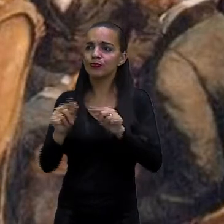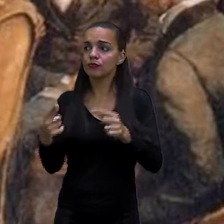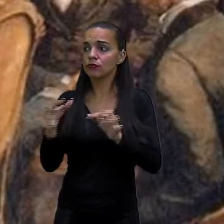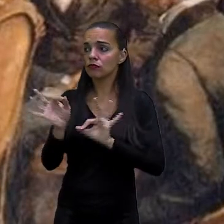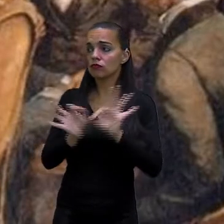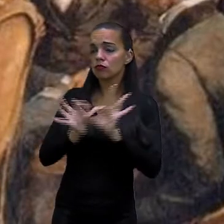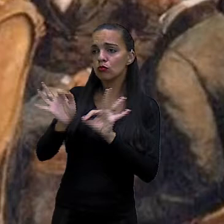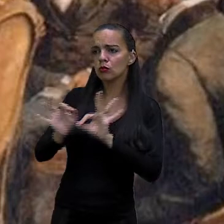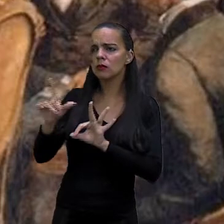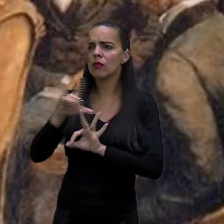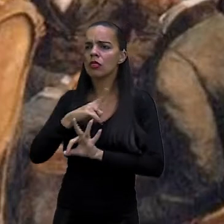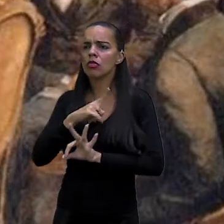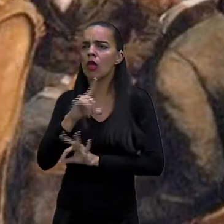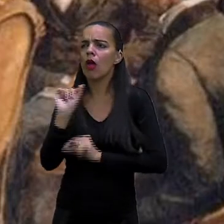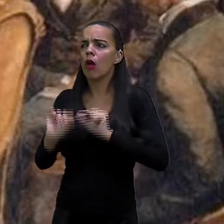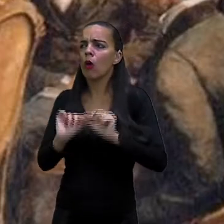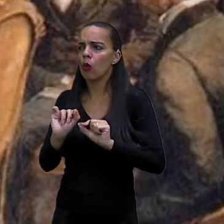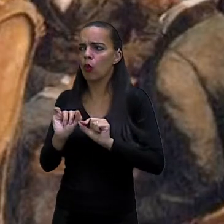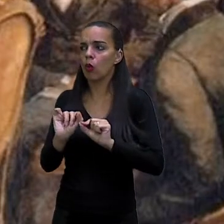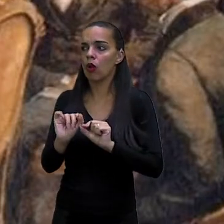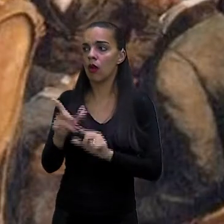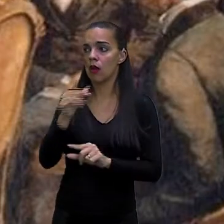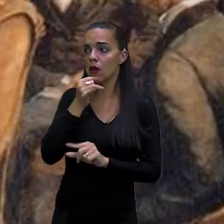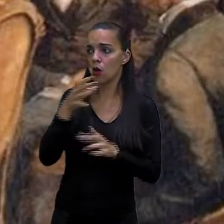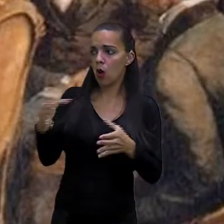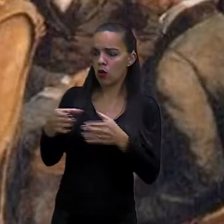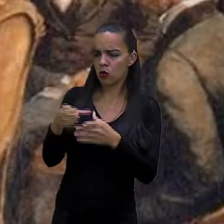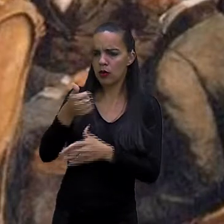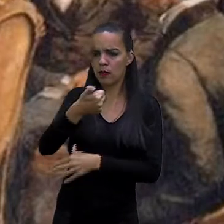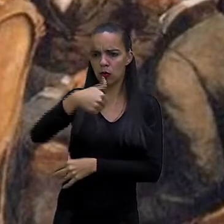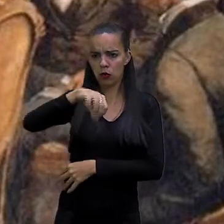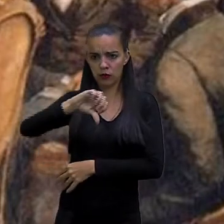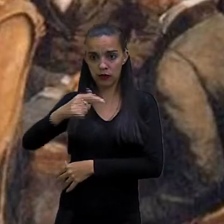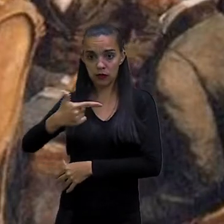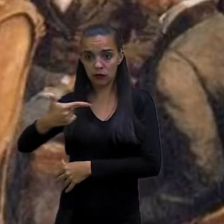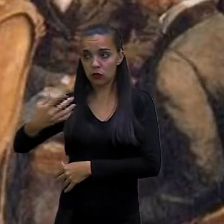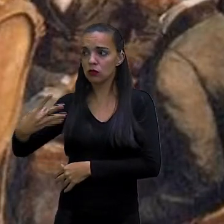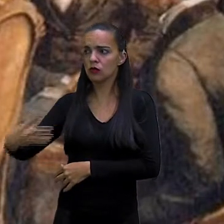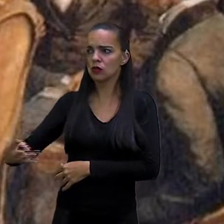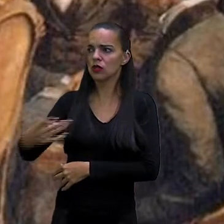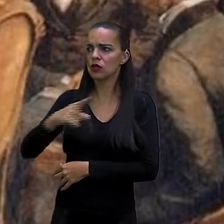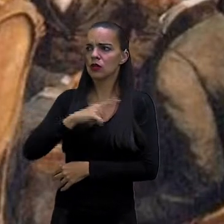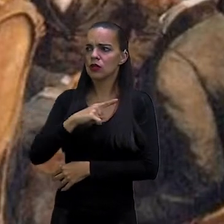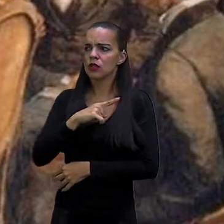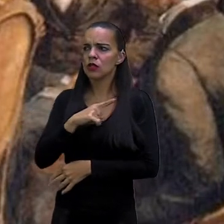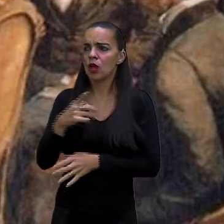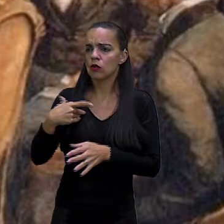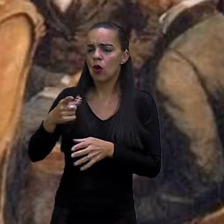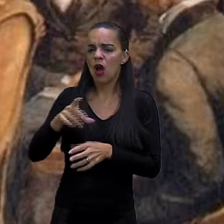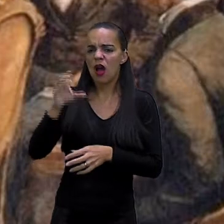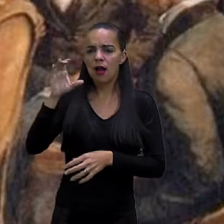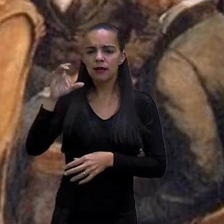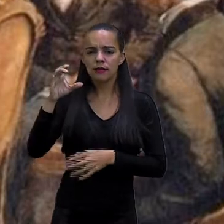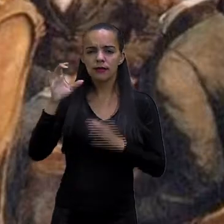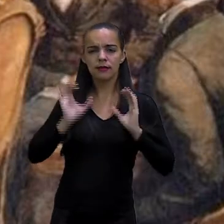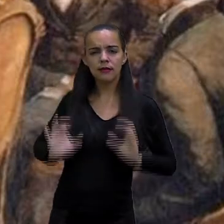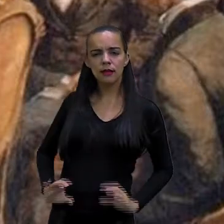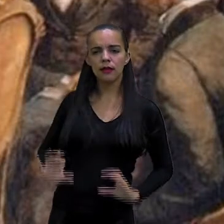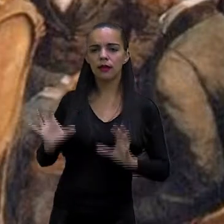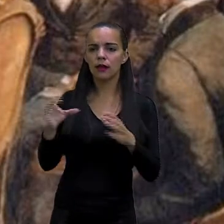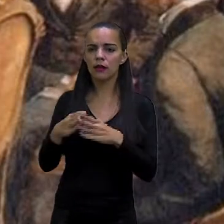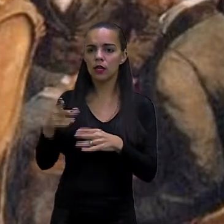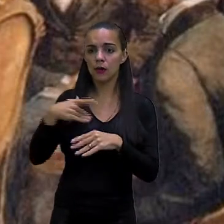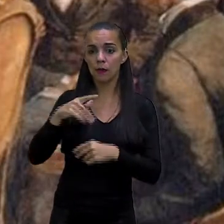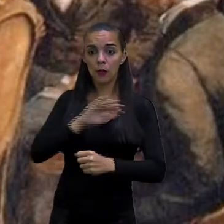elaborada a Constituição outorgada de 1824, que definia que o poder do Estado seria dividido